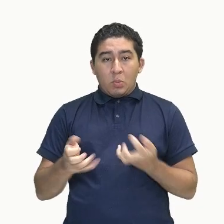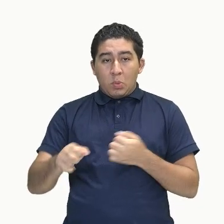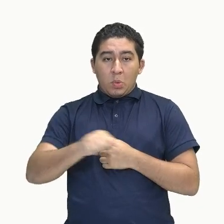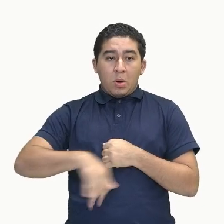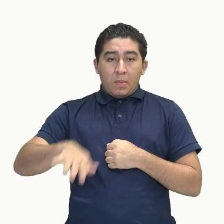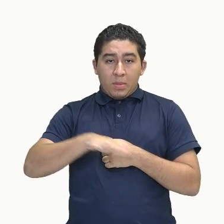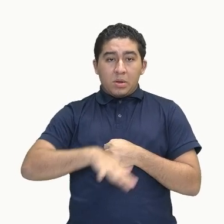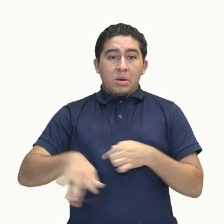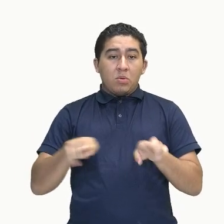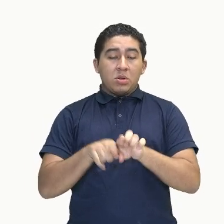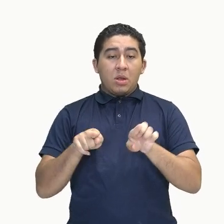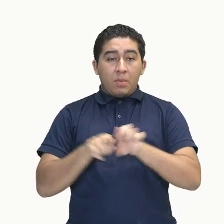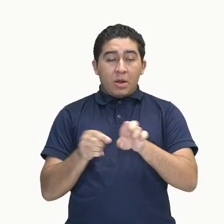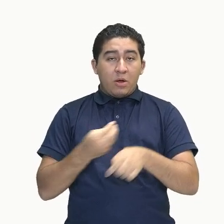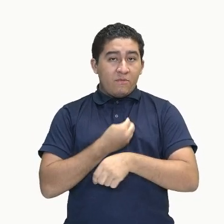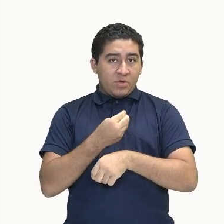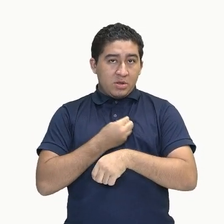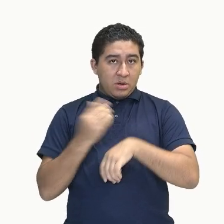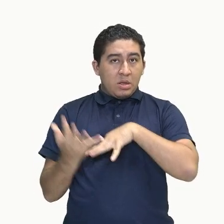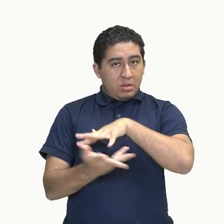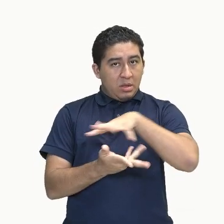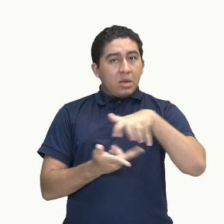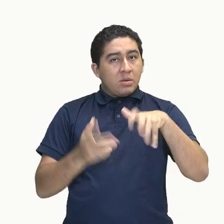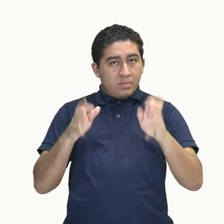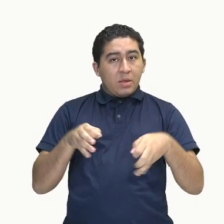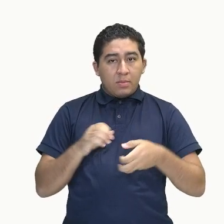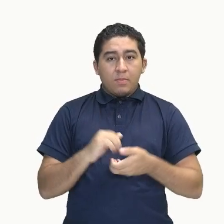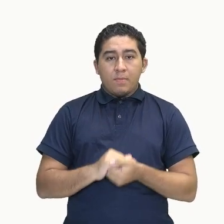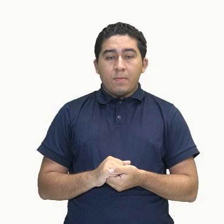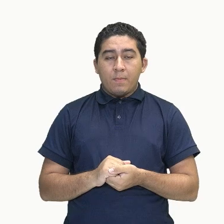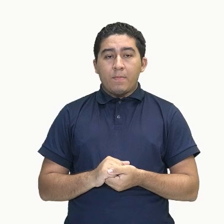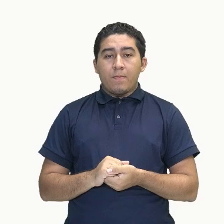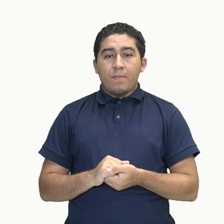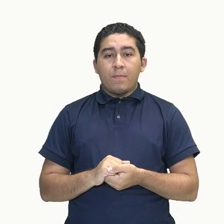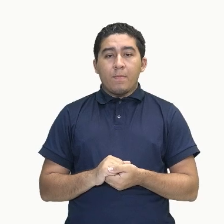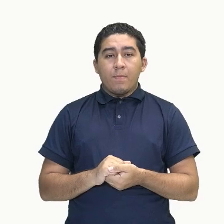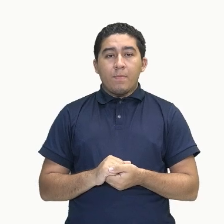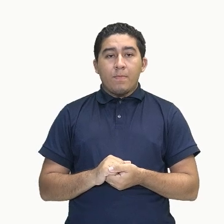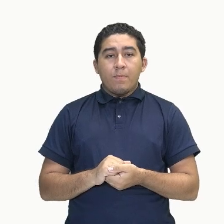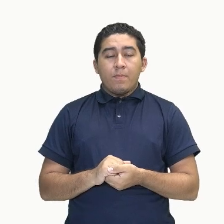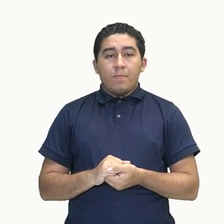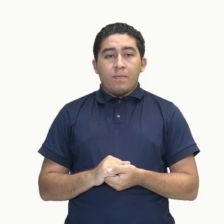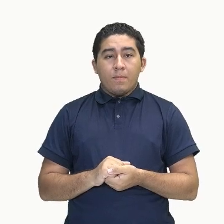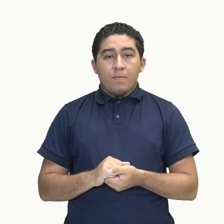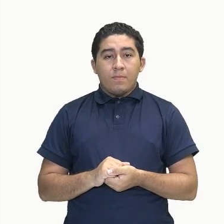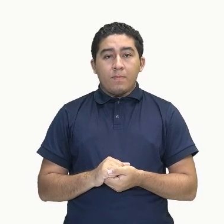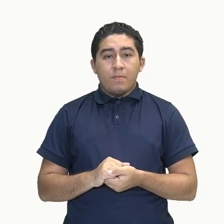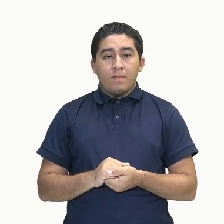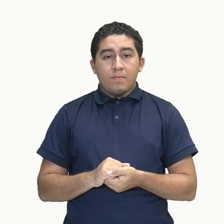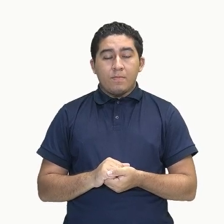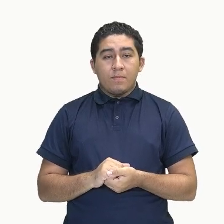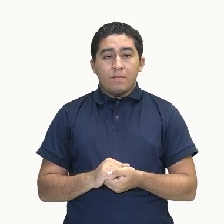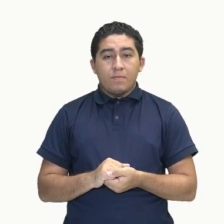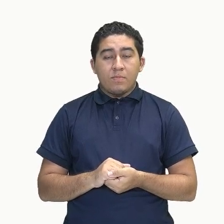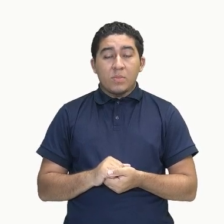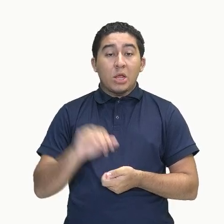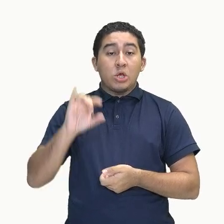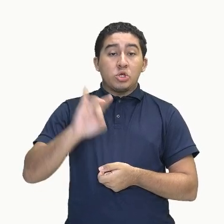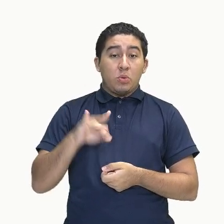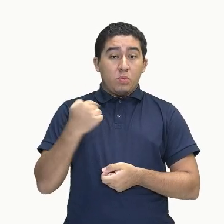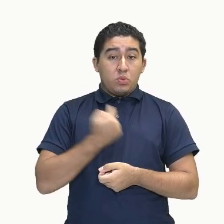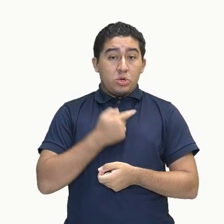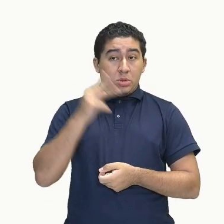ambiental e também a vida no nosso planeta, tá bom? E aí nós falamos dessas esferas, né, apenas para a gente relembrar,